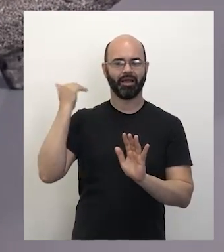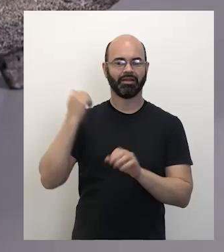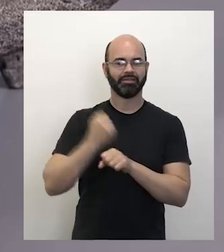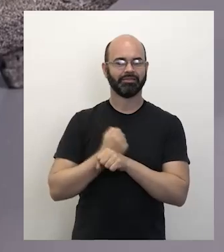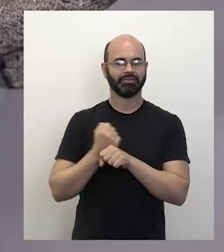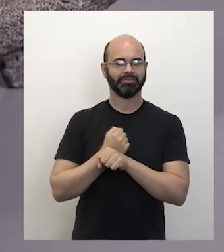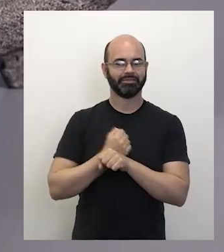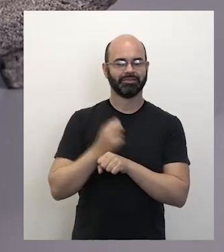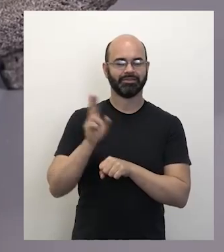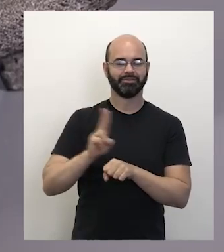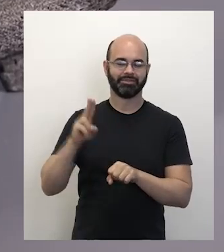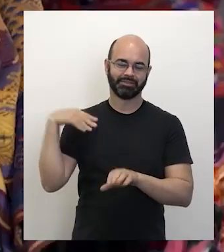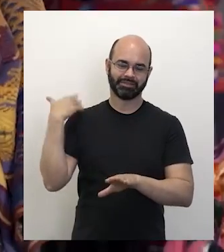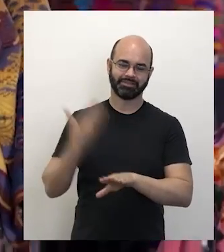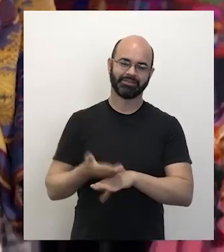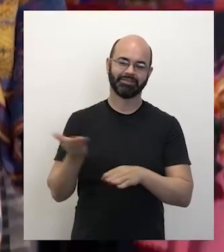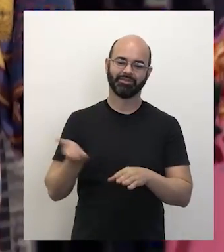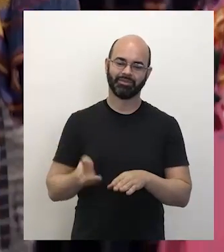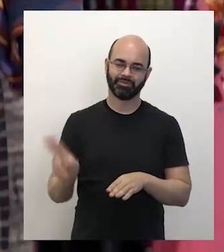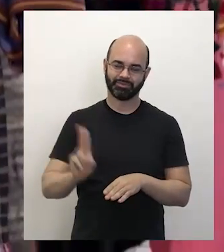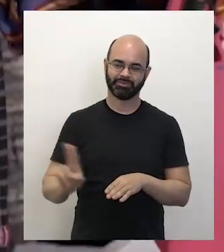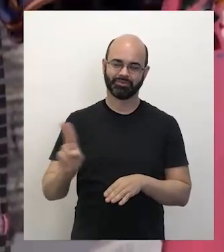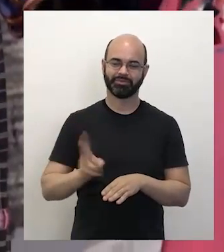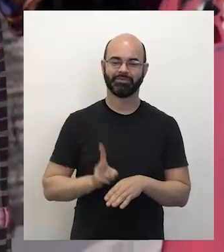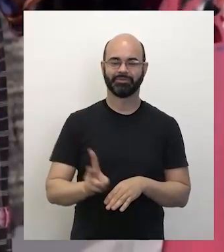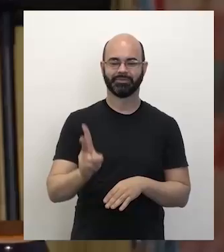anos e é utilizada até hoje.